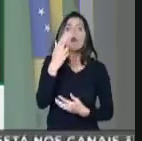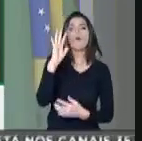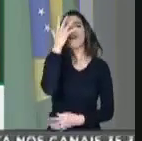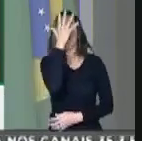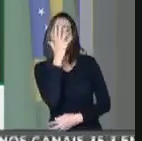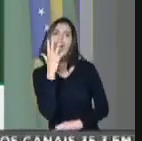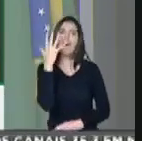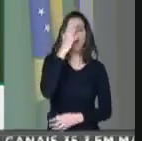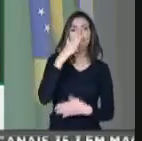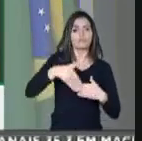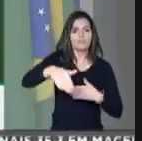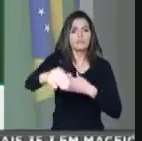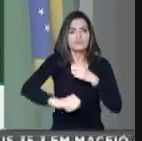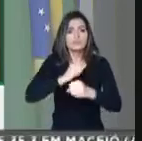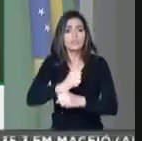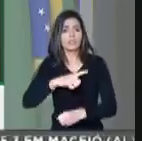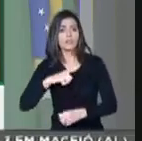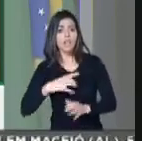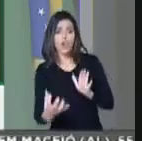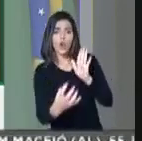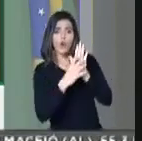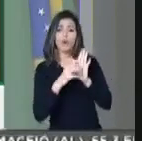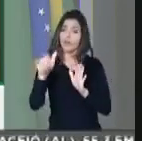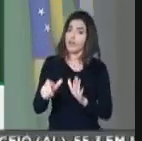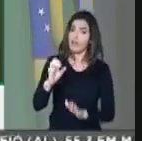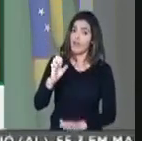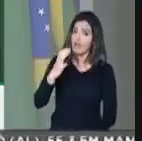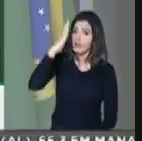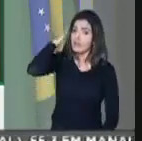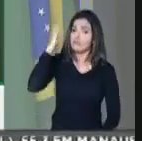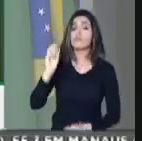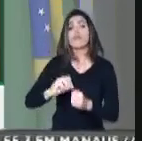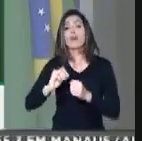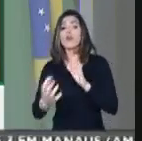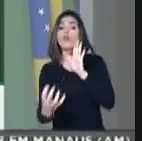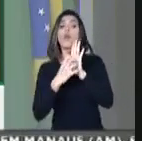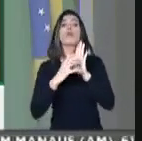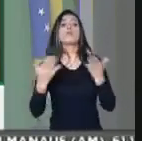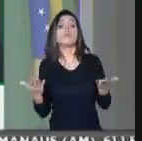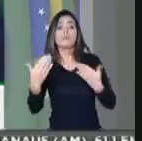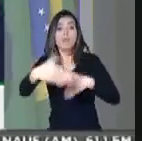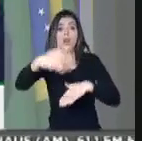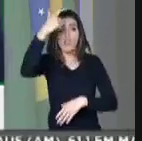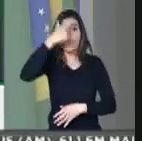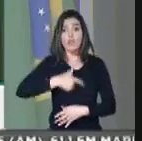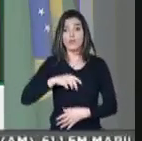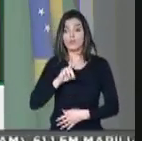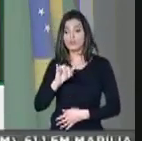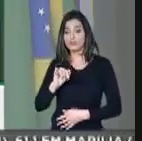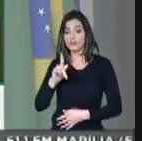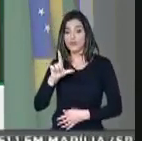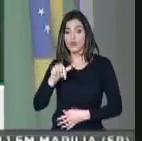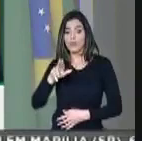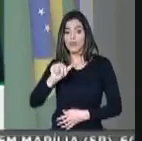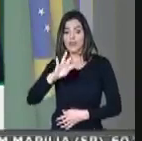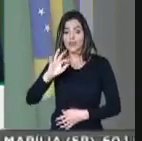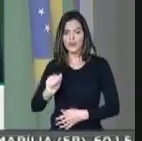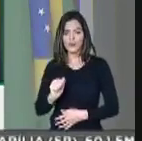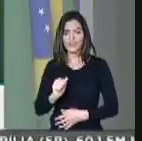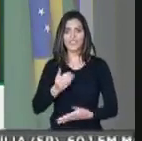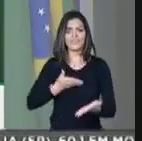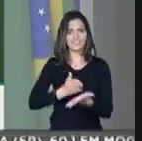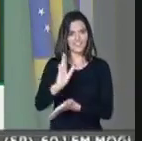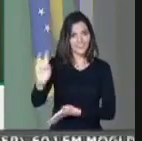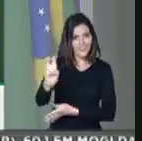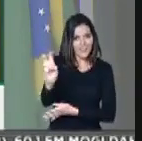Ano que vem vai ter o concurso do Itamaraty. Por que que o Eduardo Bolsonaro não faz o concurso do Itamaraty? Inclusive, eu que sou diplomata e passei no concurso em quinto lugar